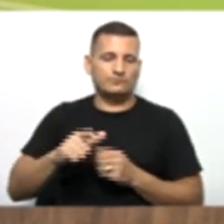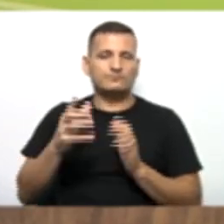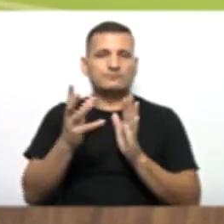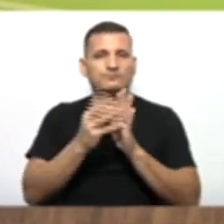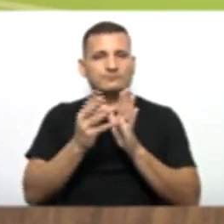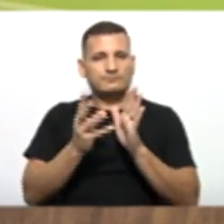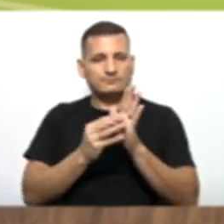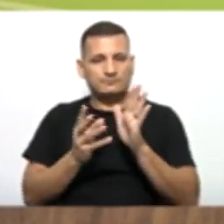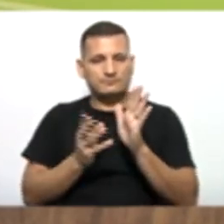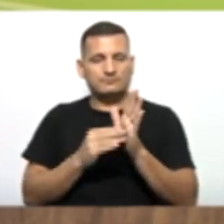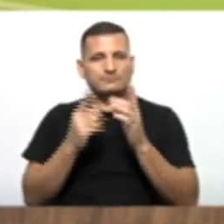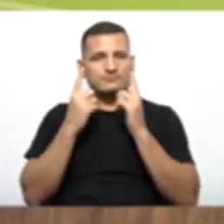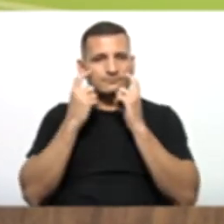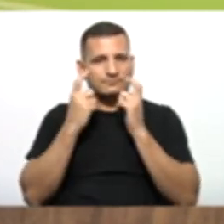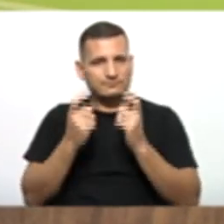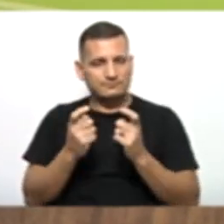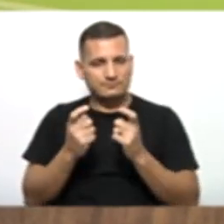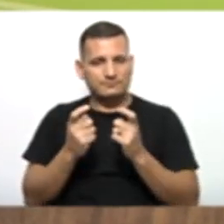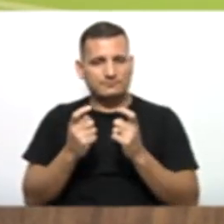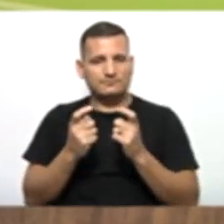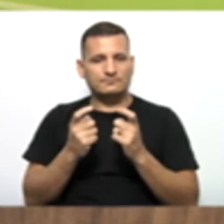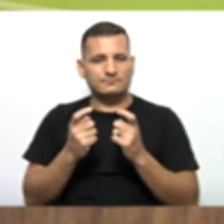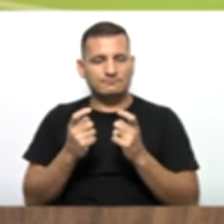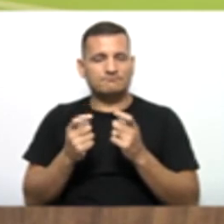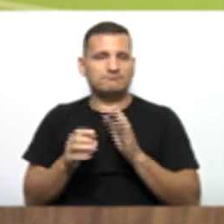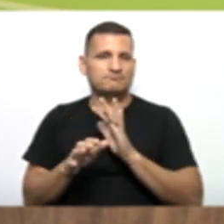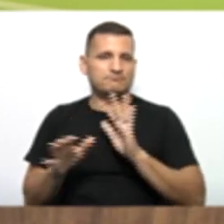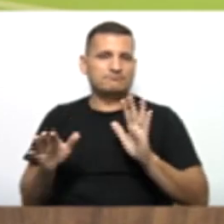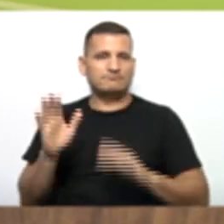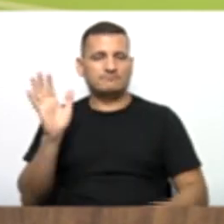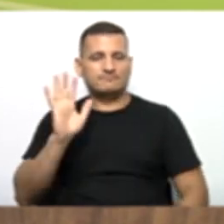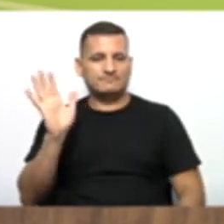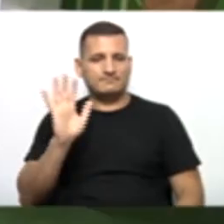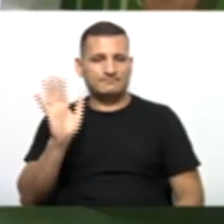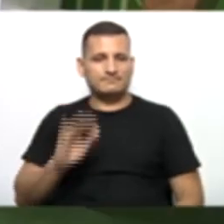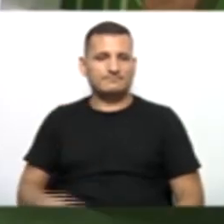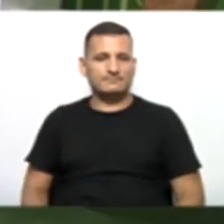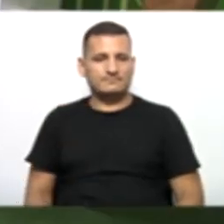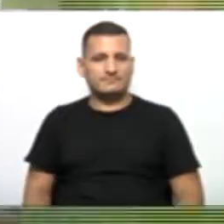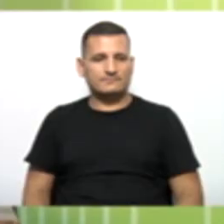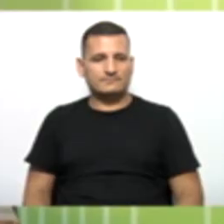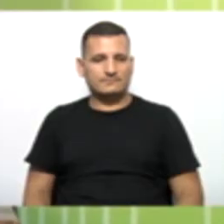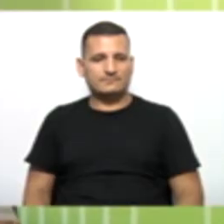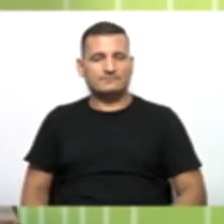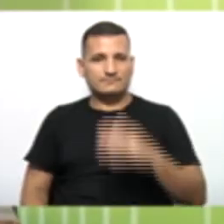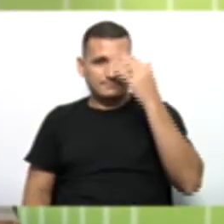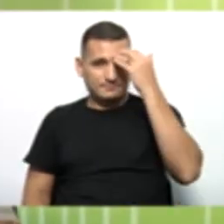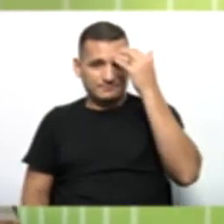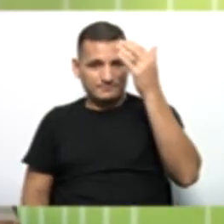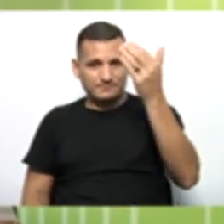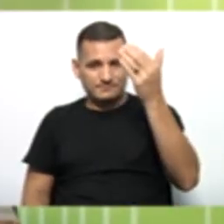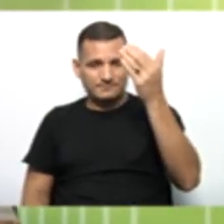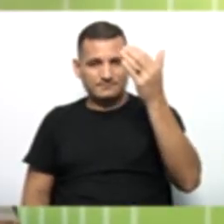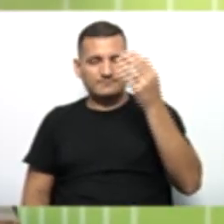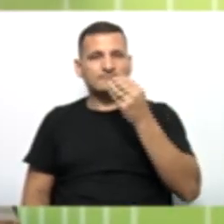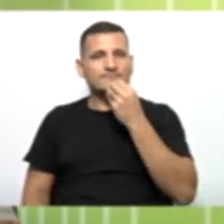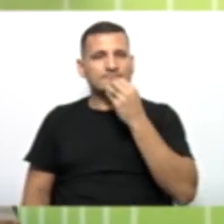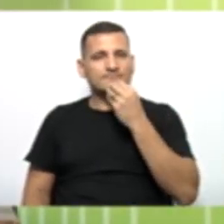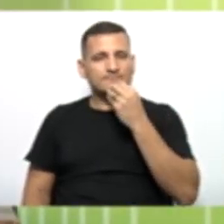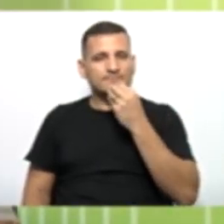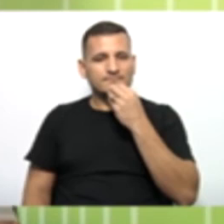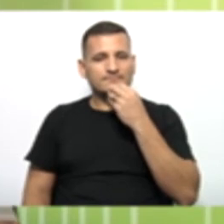conteúdo também interessante. É isso aí, pessoal, até a próxima semana. Muito obrigado também pela oportunidade de estar